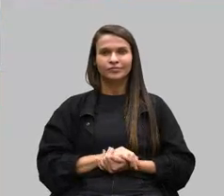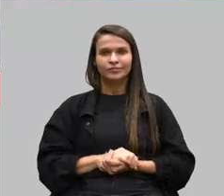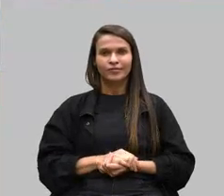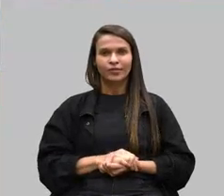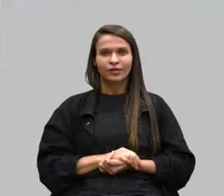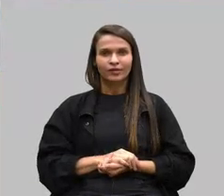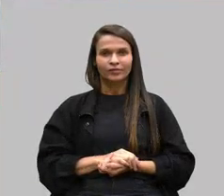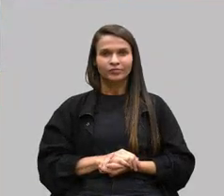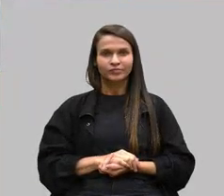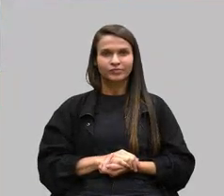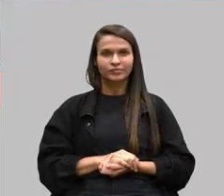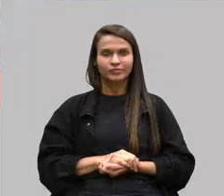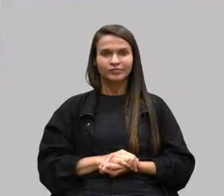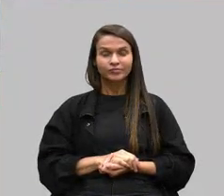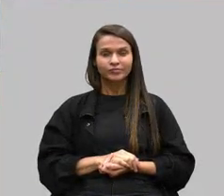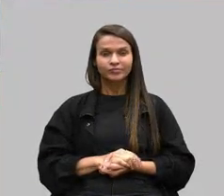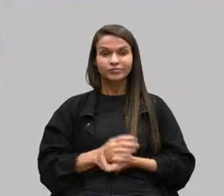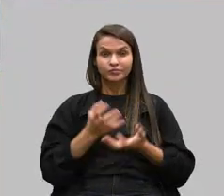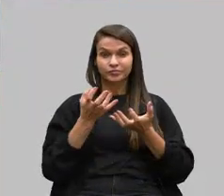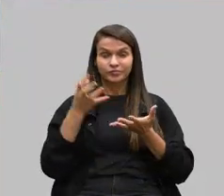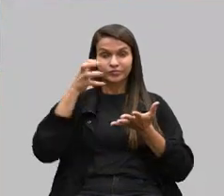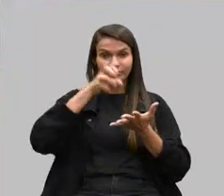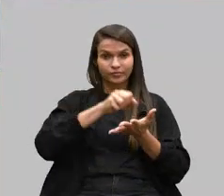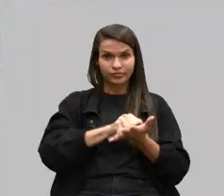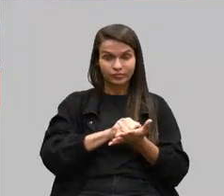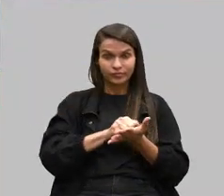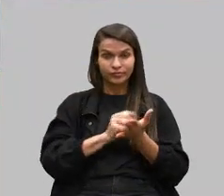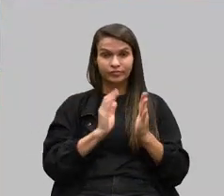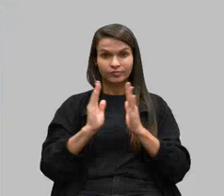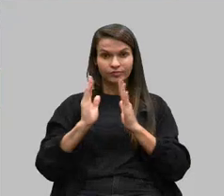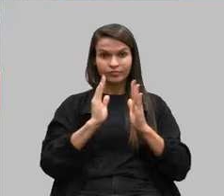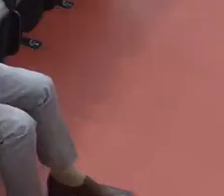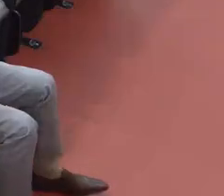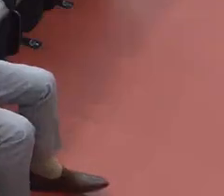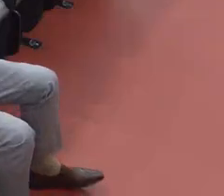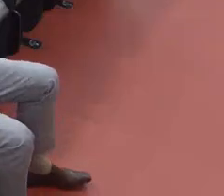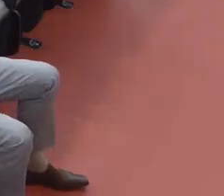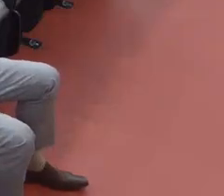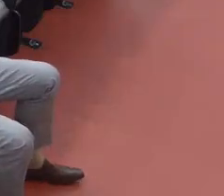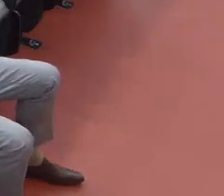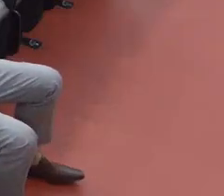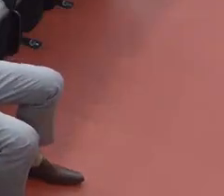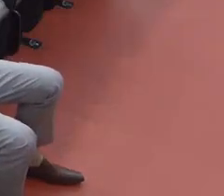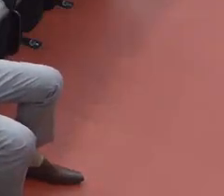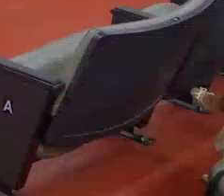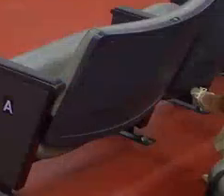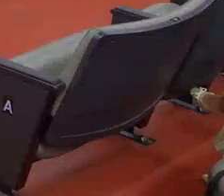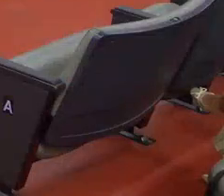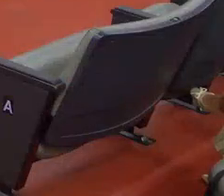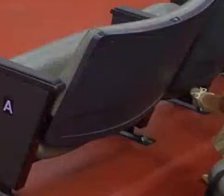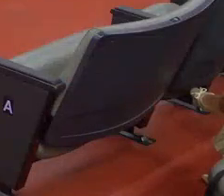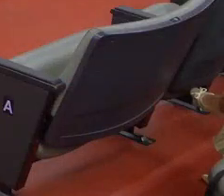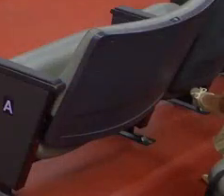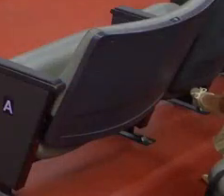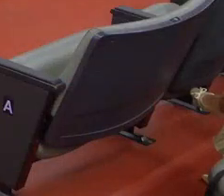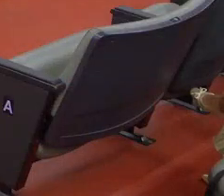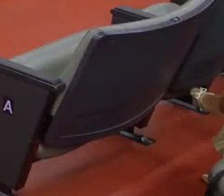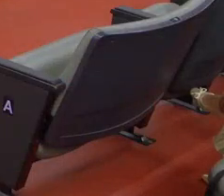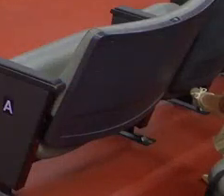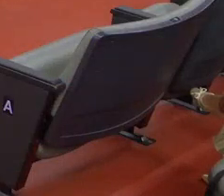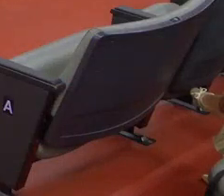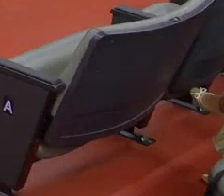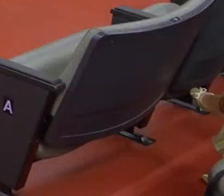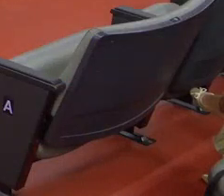Obrigada gostaríamos de registrar nesse momento Ofício enviado pela empresa vale a Vale SA